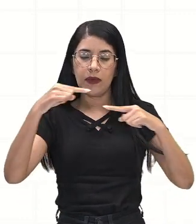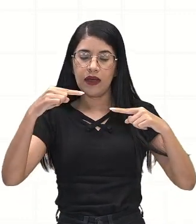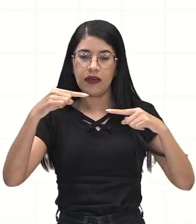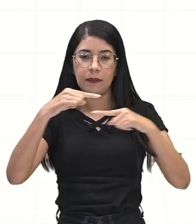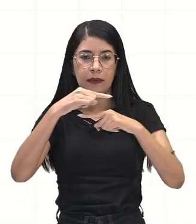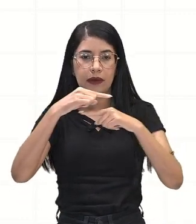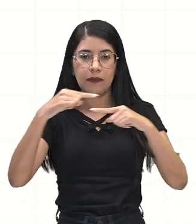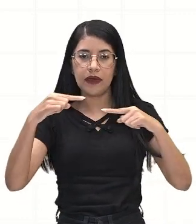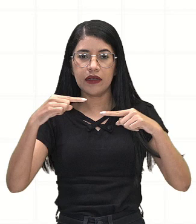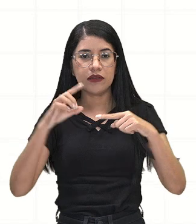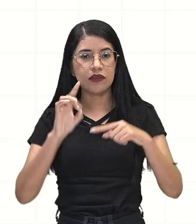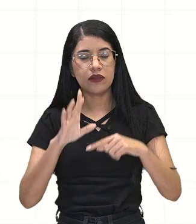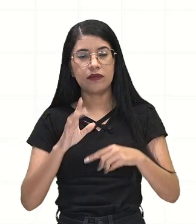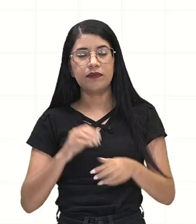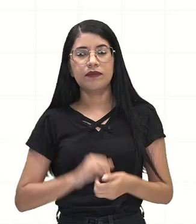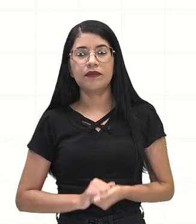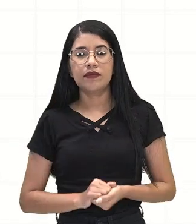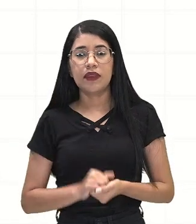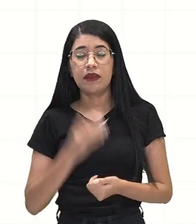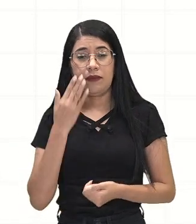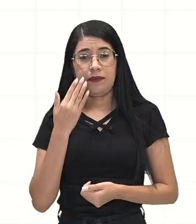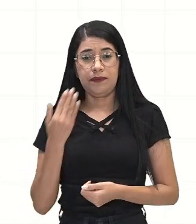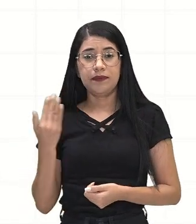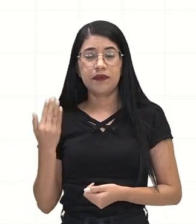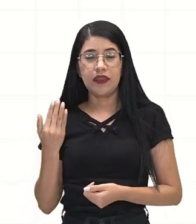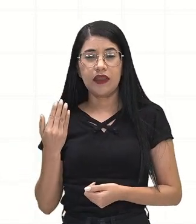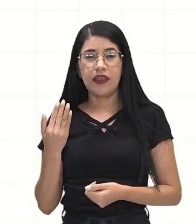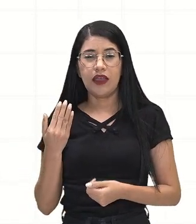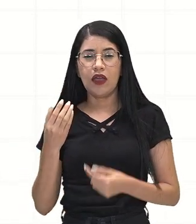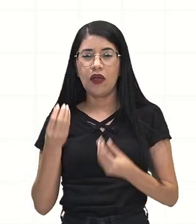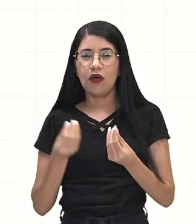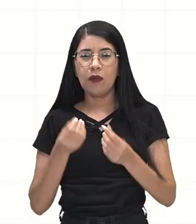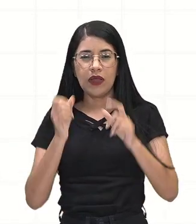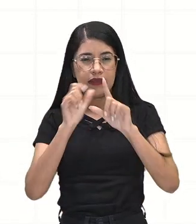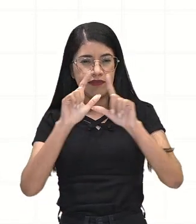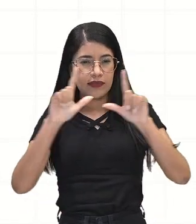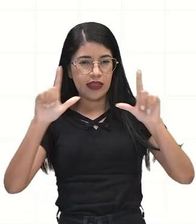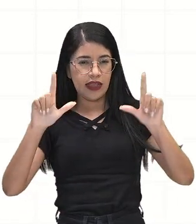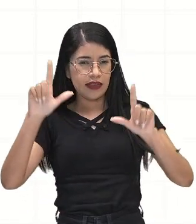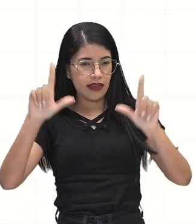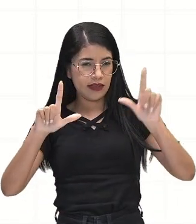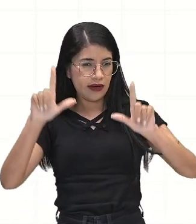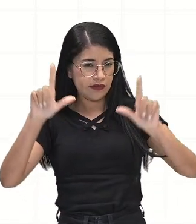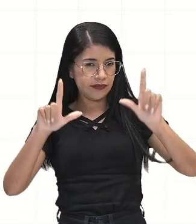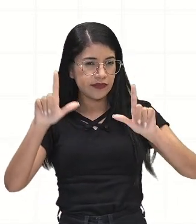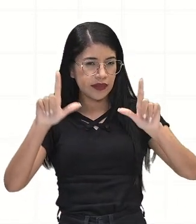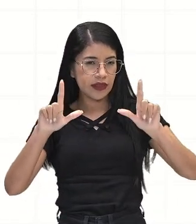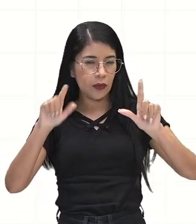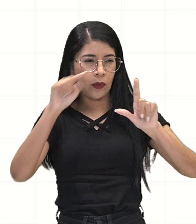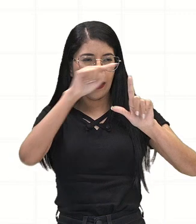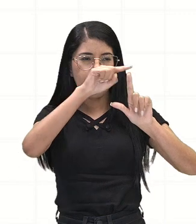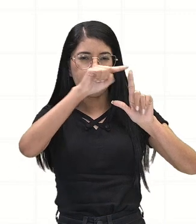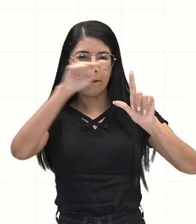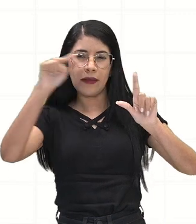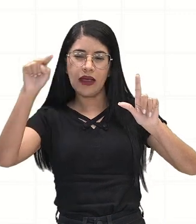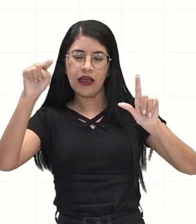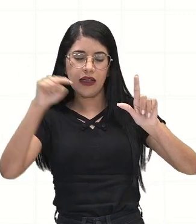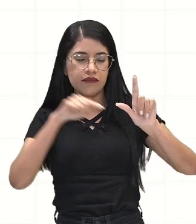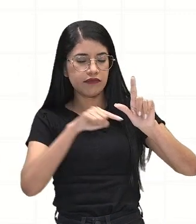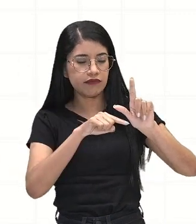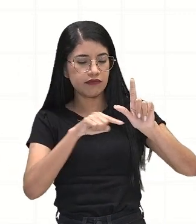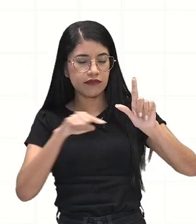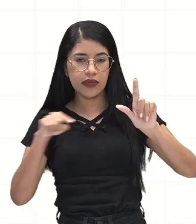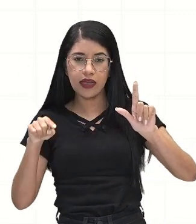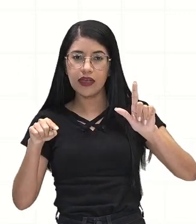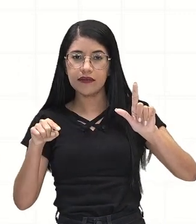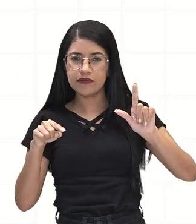exemplo, olha aí a parte inferior do seu televisor e a parte superior, correto?